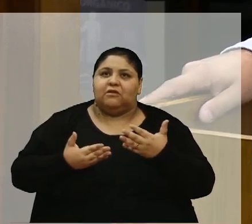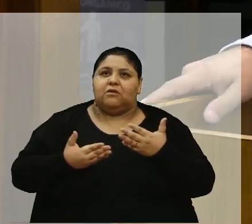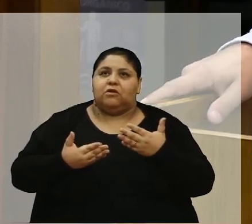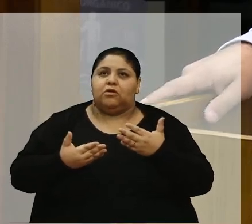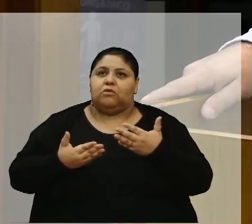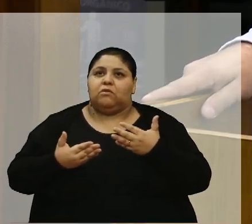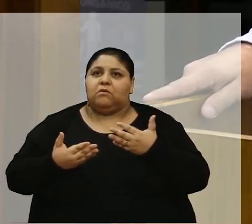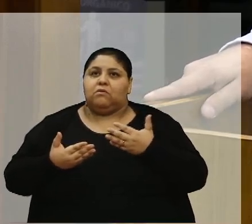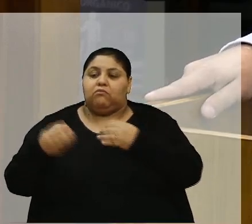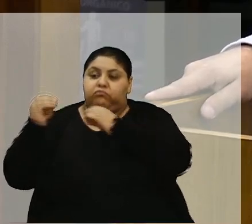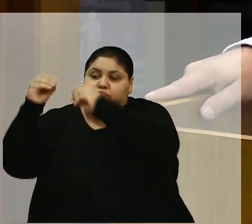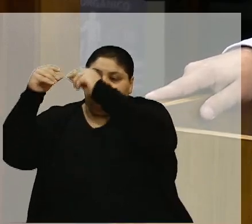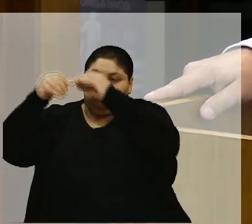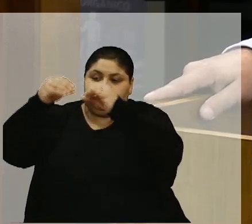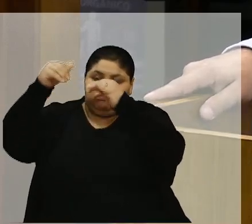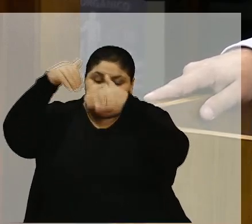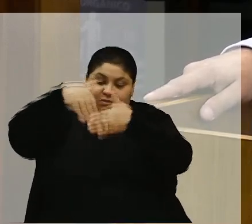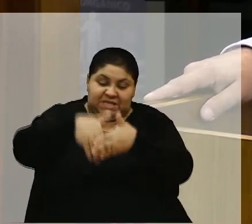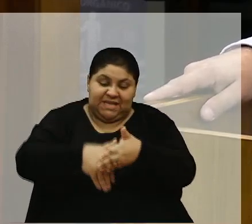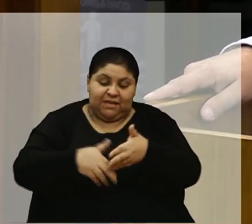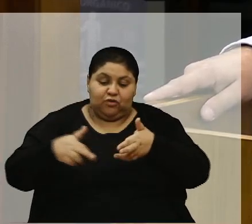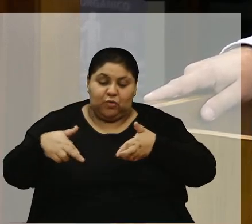rio. Então, eu acho que,